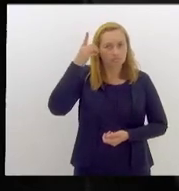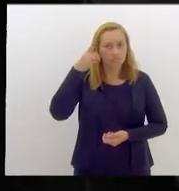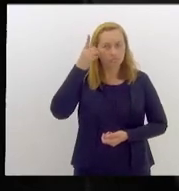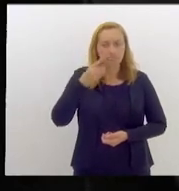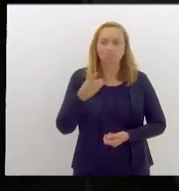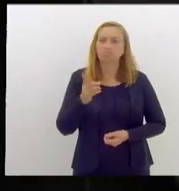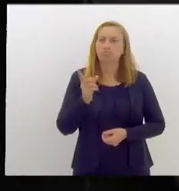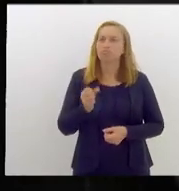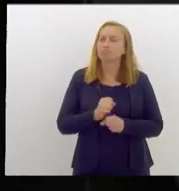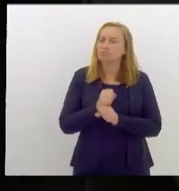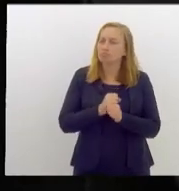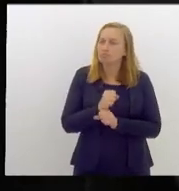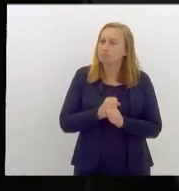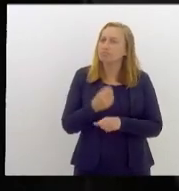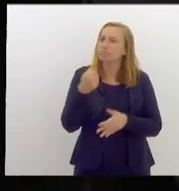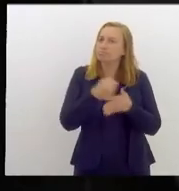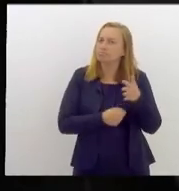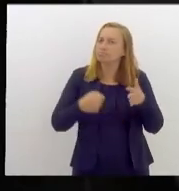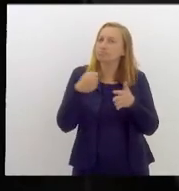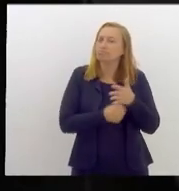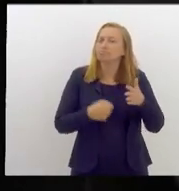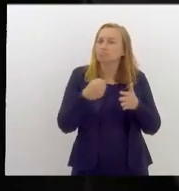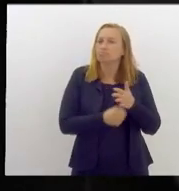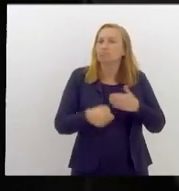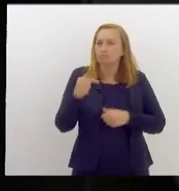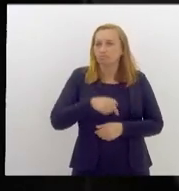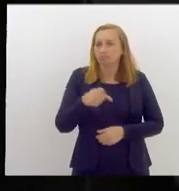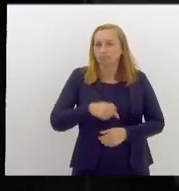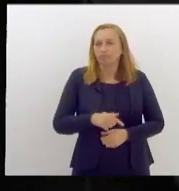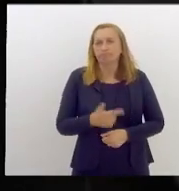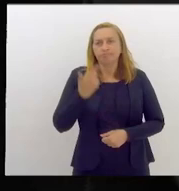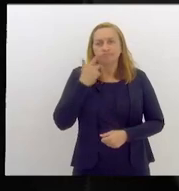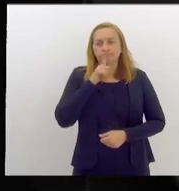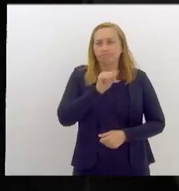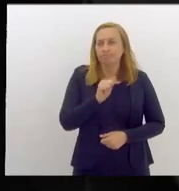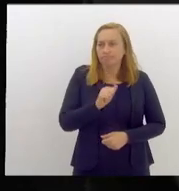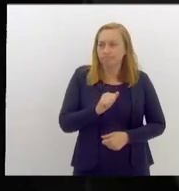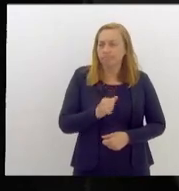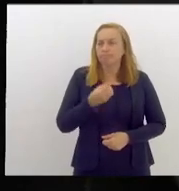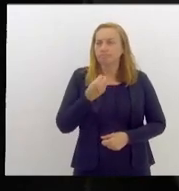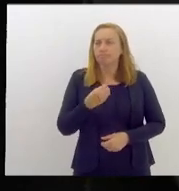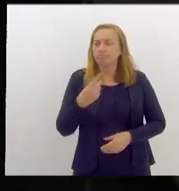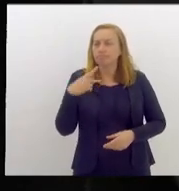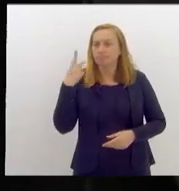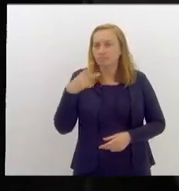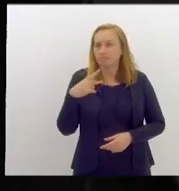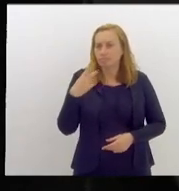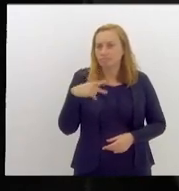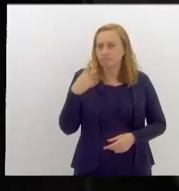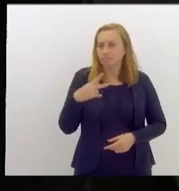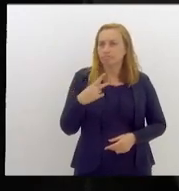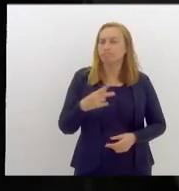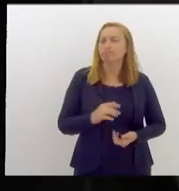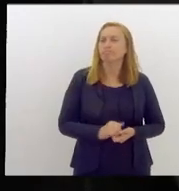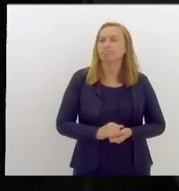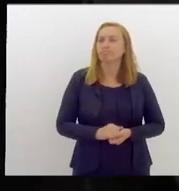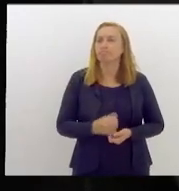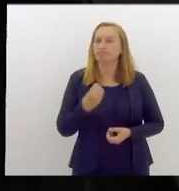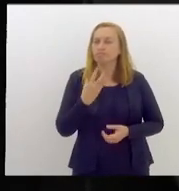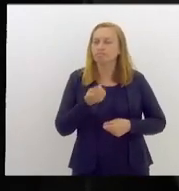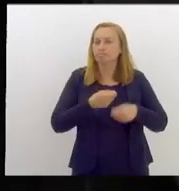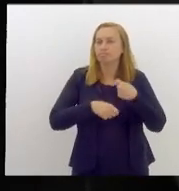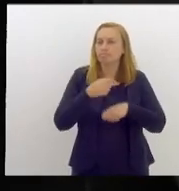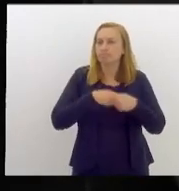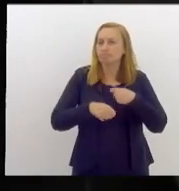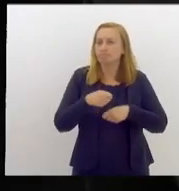que a gente luta que na Assembleia para a gente conseguir efetivar uma política de fomento a economia